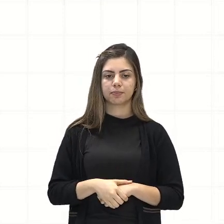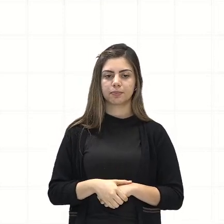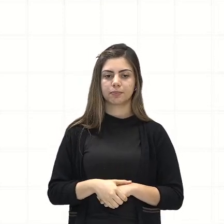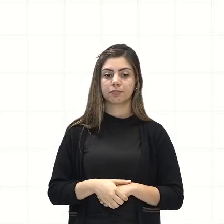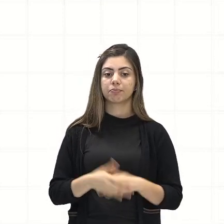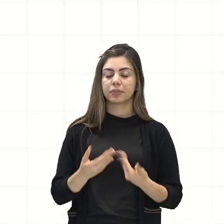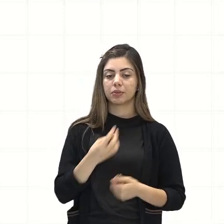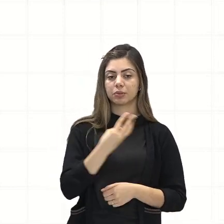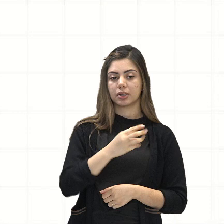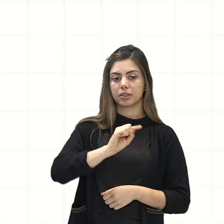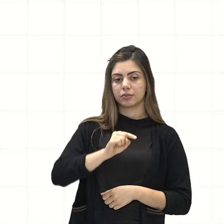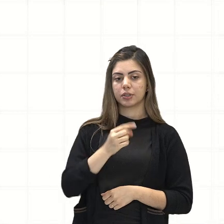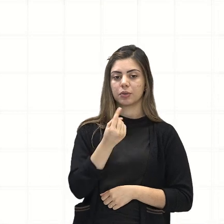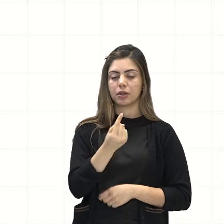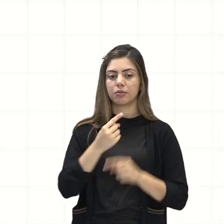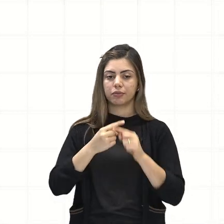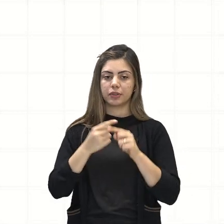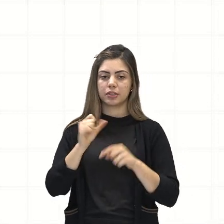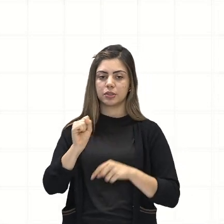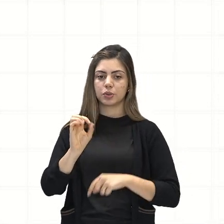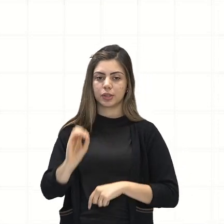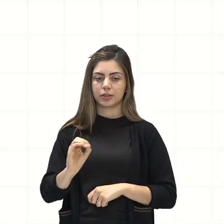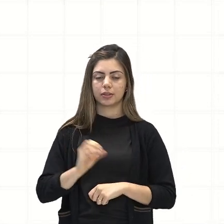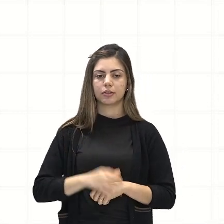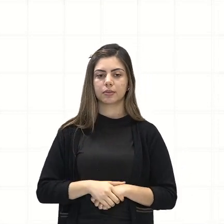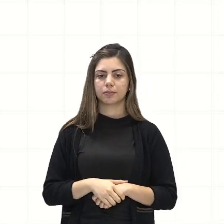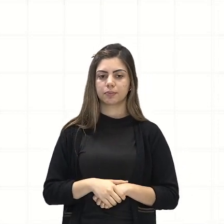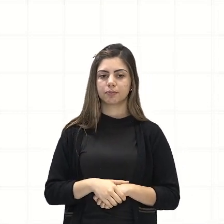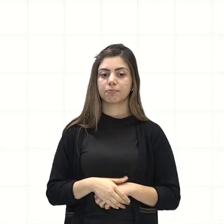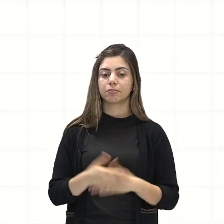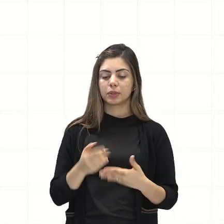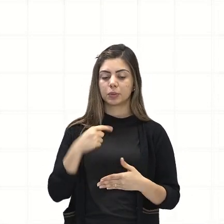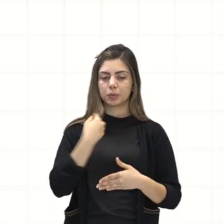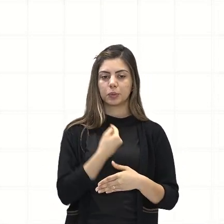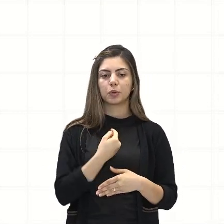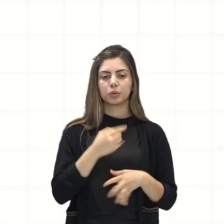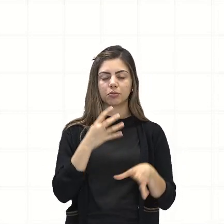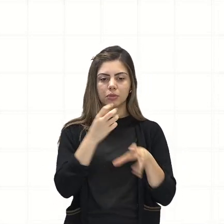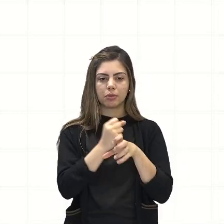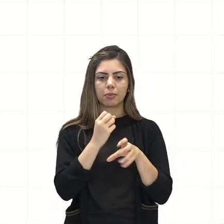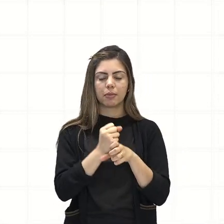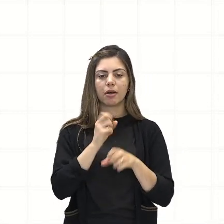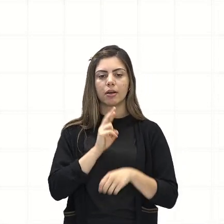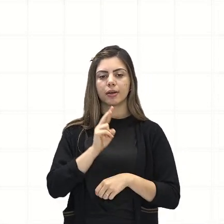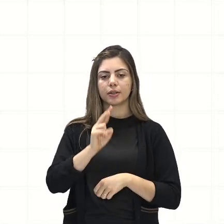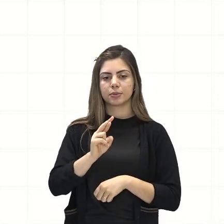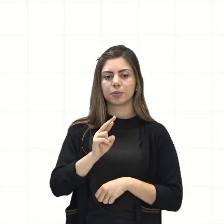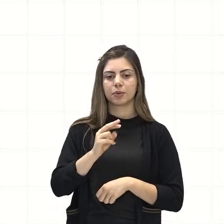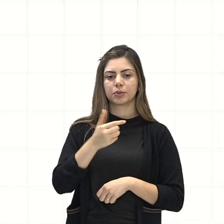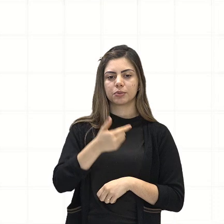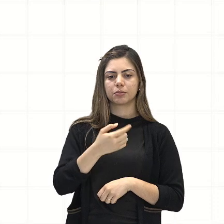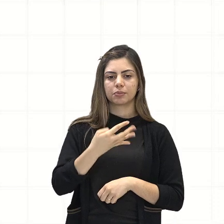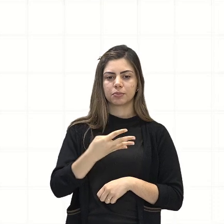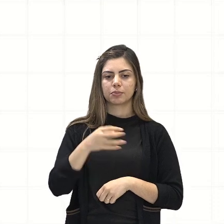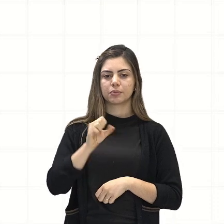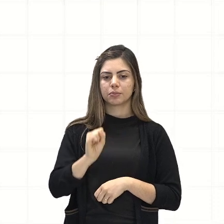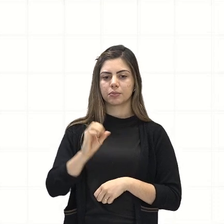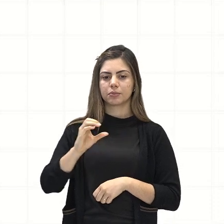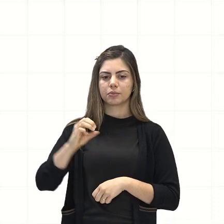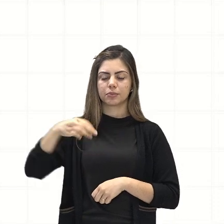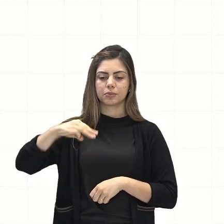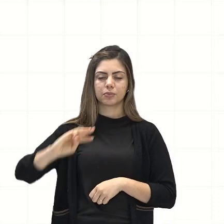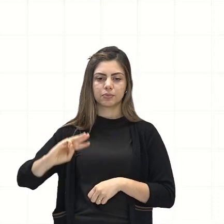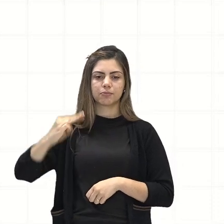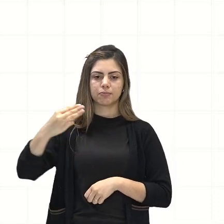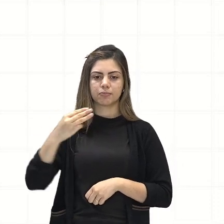Agora 3,1 vezes 80. Multiplicando 3,1 vezes 80, encontramos